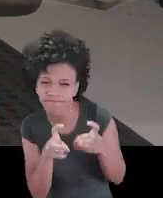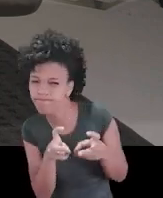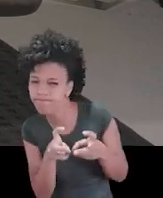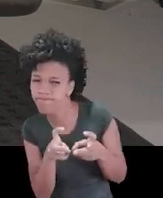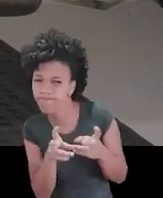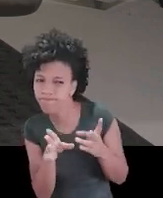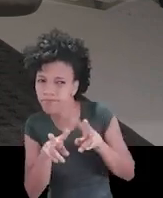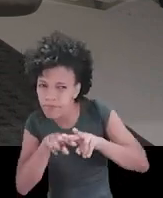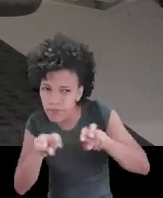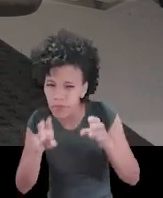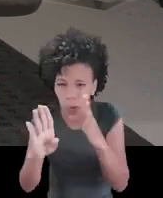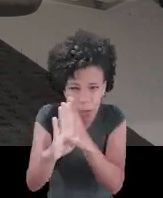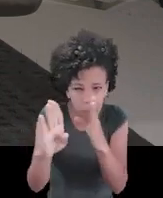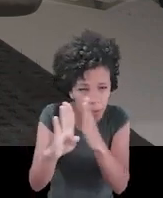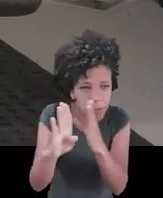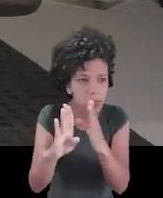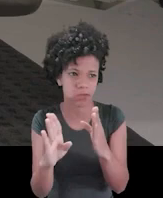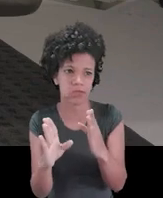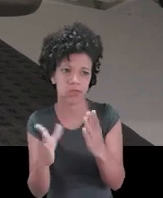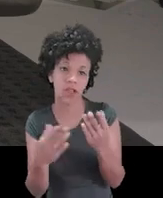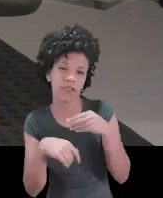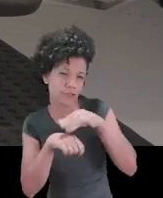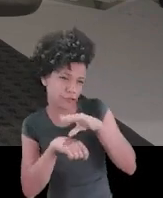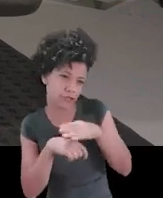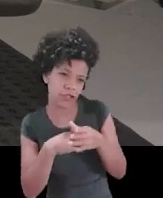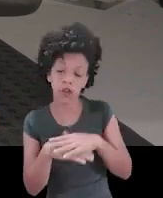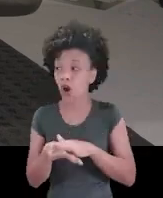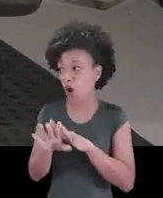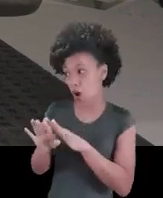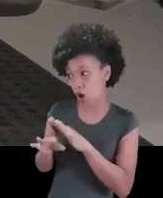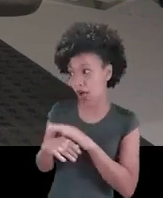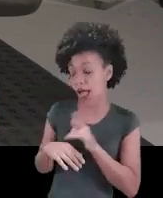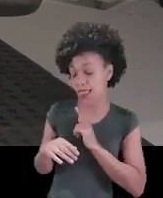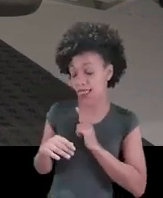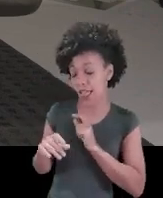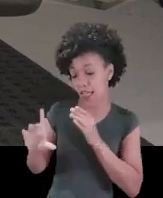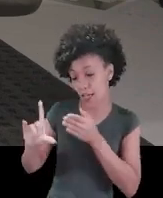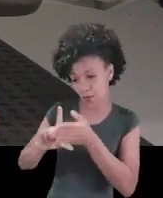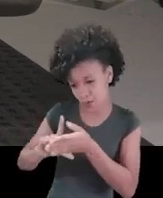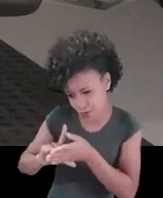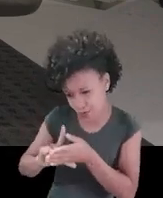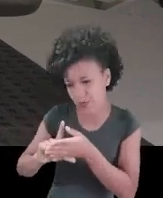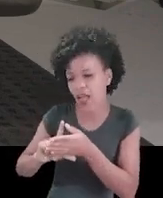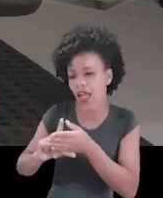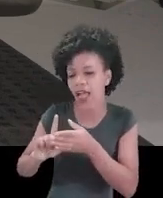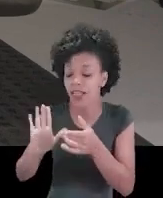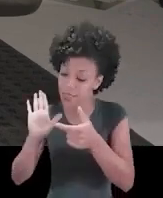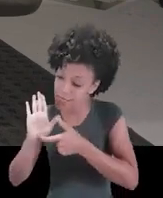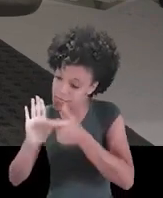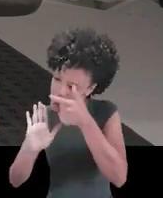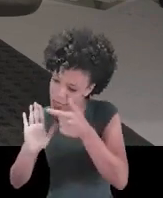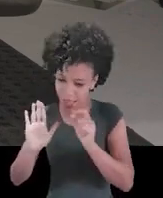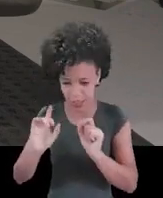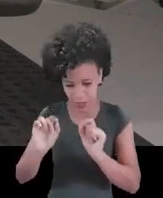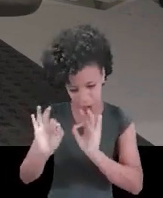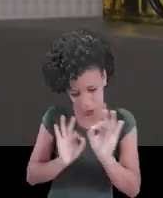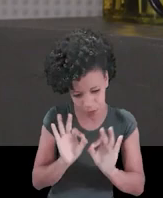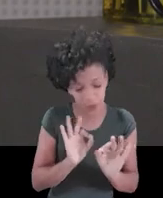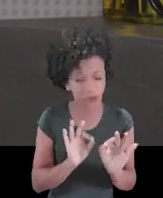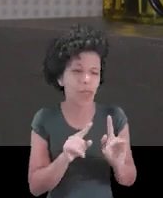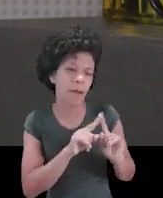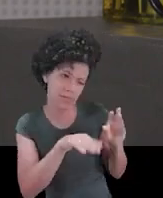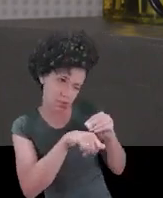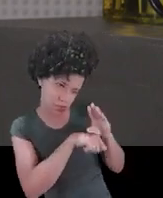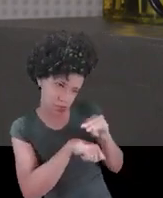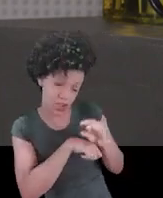entendi e aí eu vou estar dando você vai sofrer um vou ver essa daqui você pega aqui eu tiver sofrido três mas eu vou dar uma uma